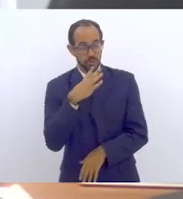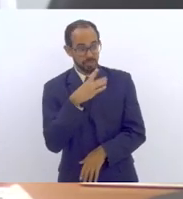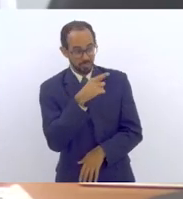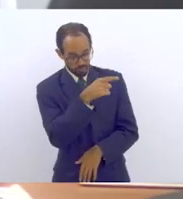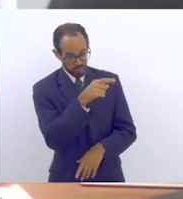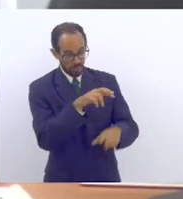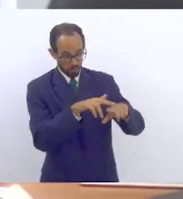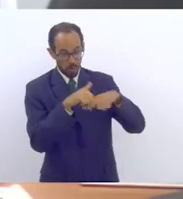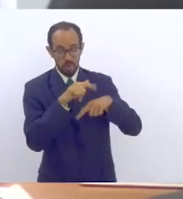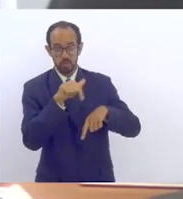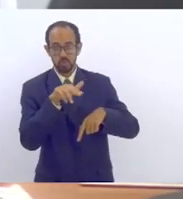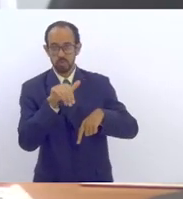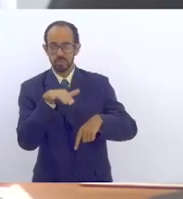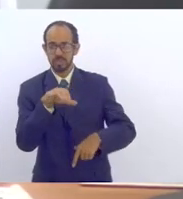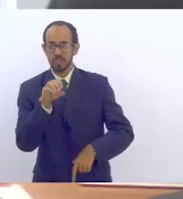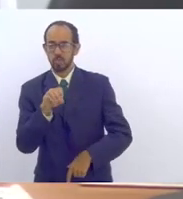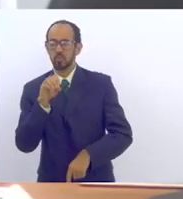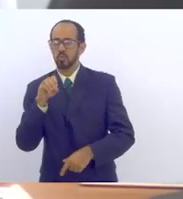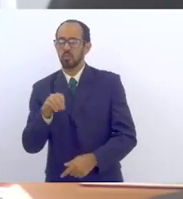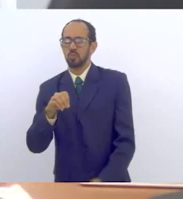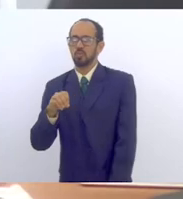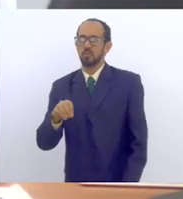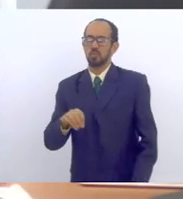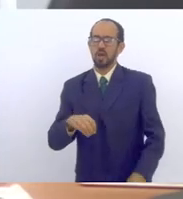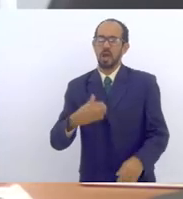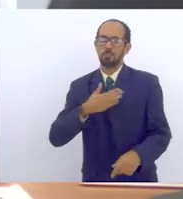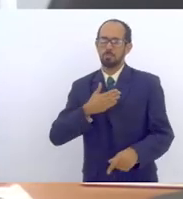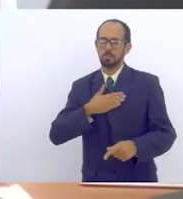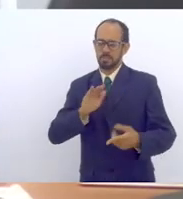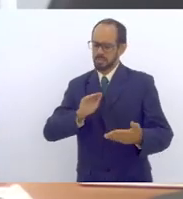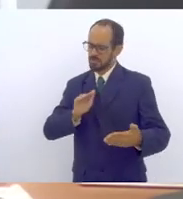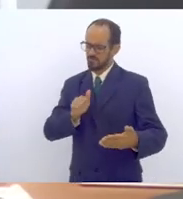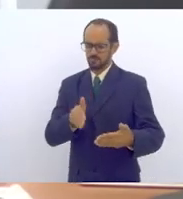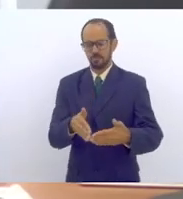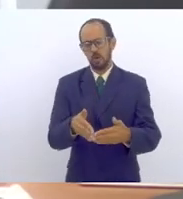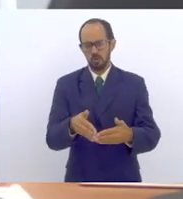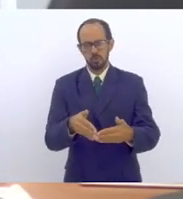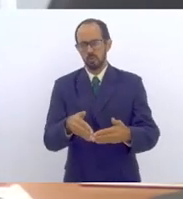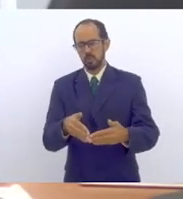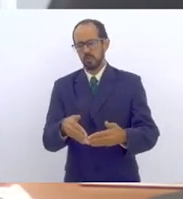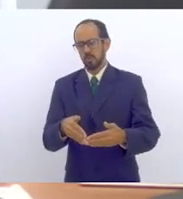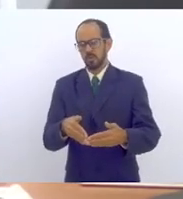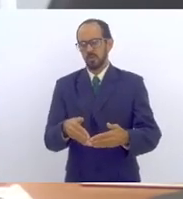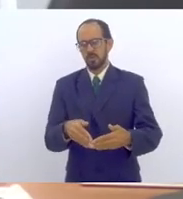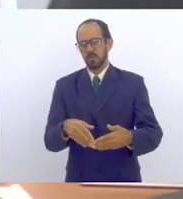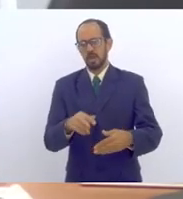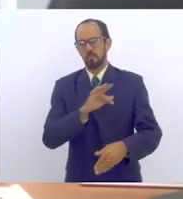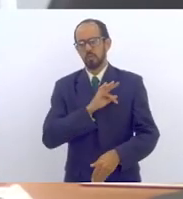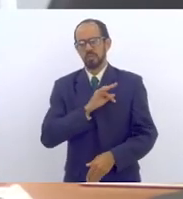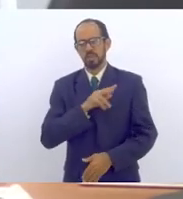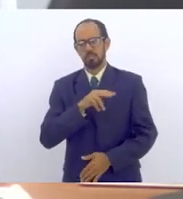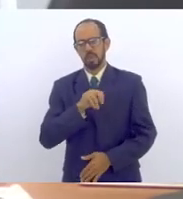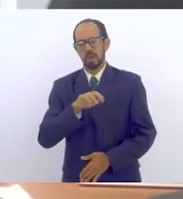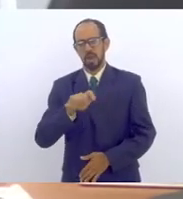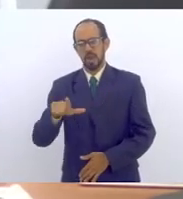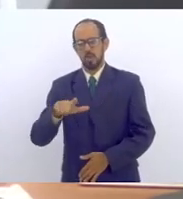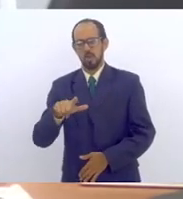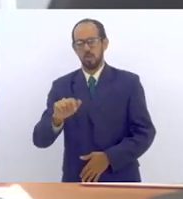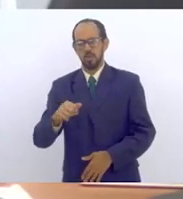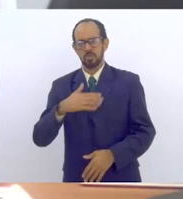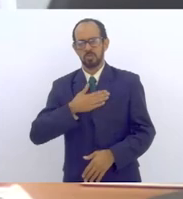Luciano então a minha dedicação a causa da polícia penal E aí eu quero estender